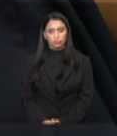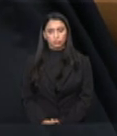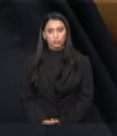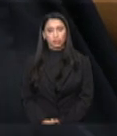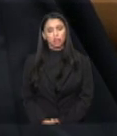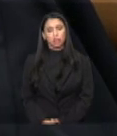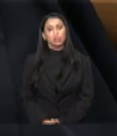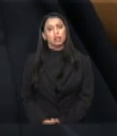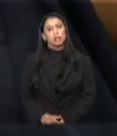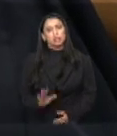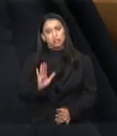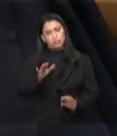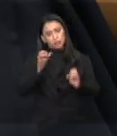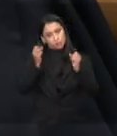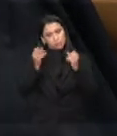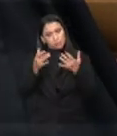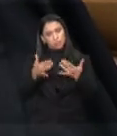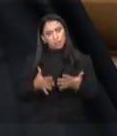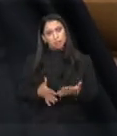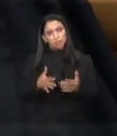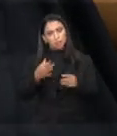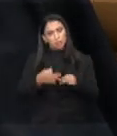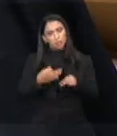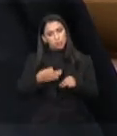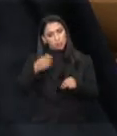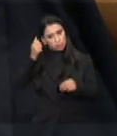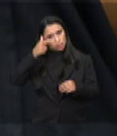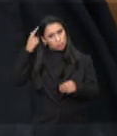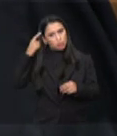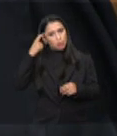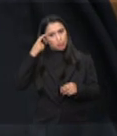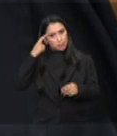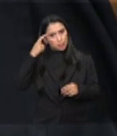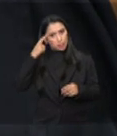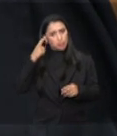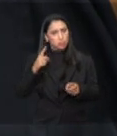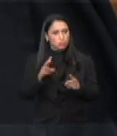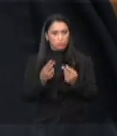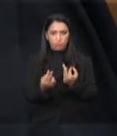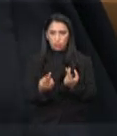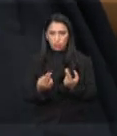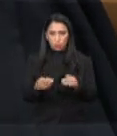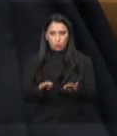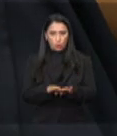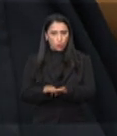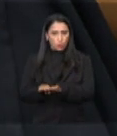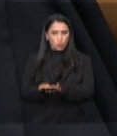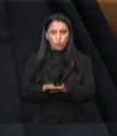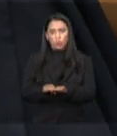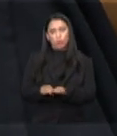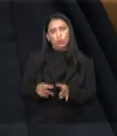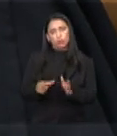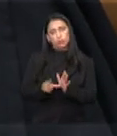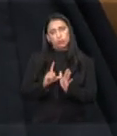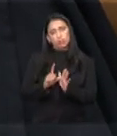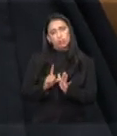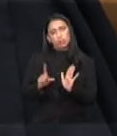já bem colocada pelo ministro Alexandre de Moraes, que eu comungo também, olhando o passado, eu acho que antes dessa